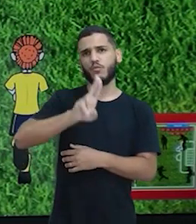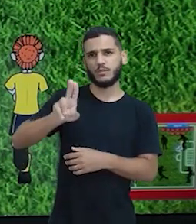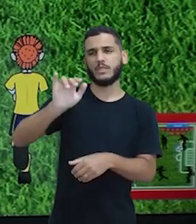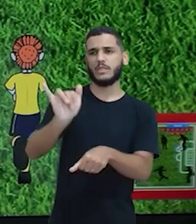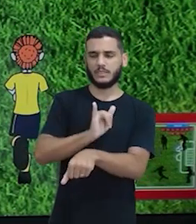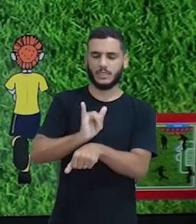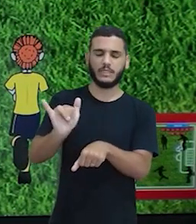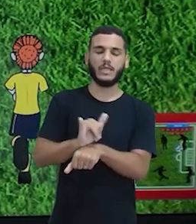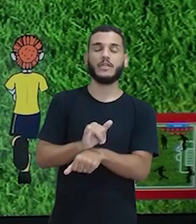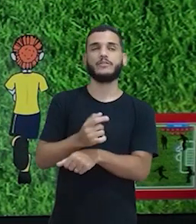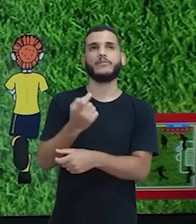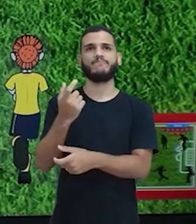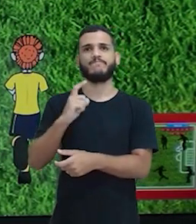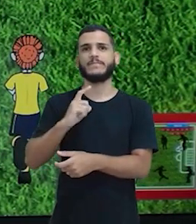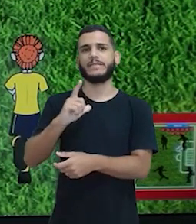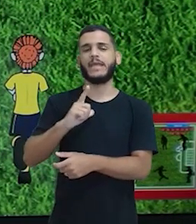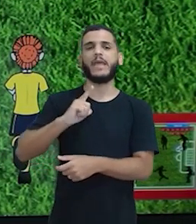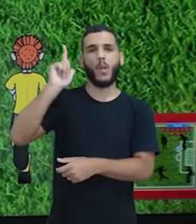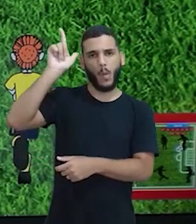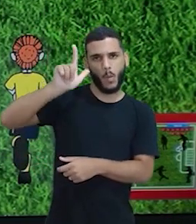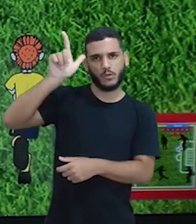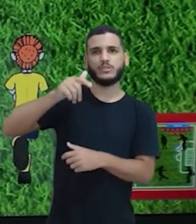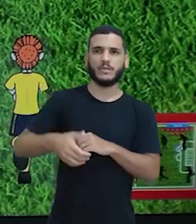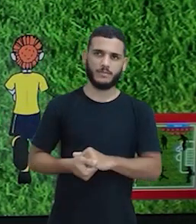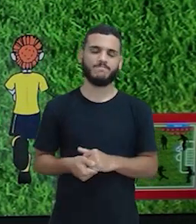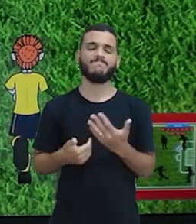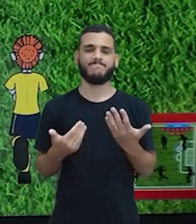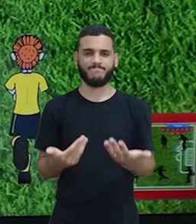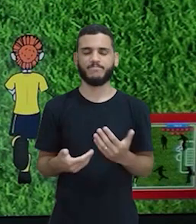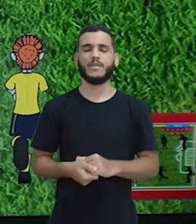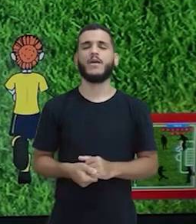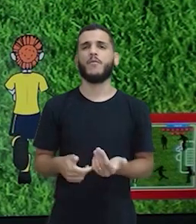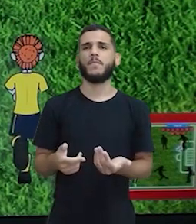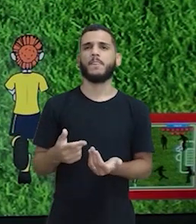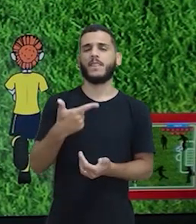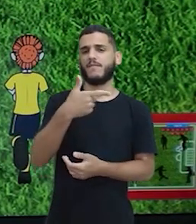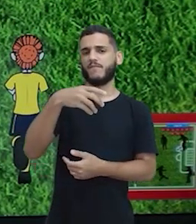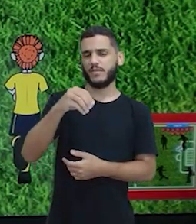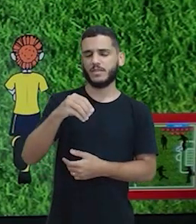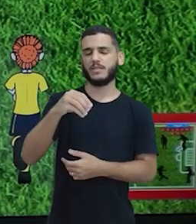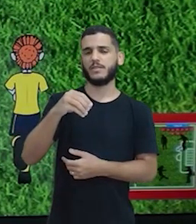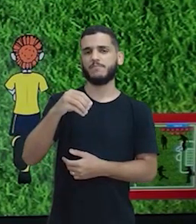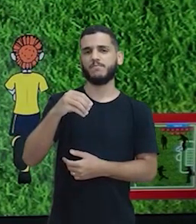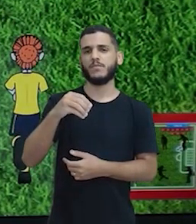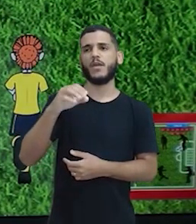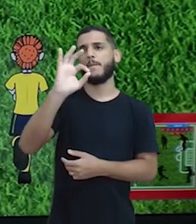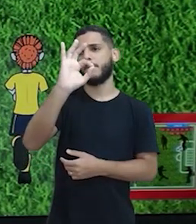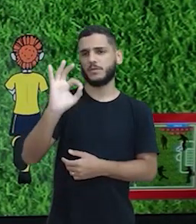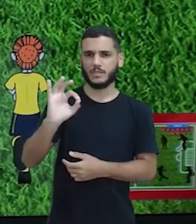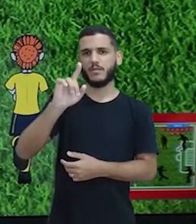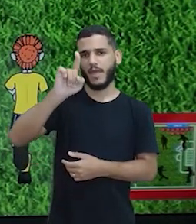10% de 30 é que vale a três né você vai cortar o zerinho ali e 20% é 3 + 3